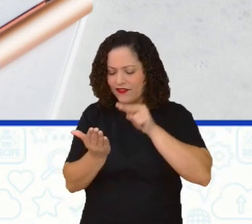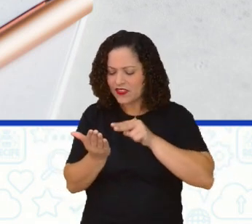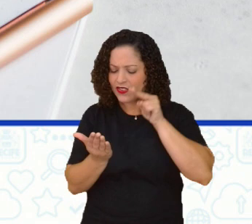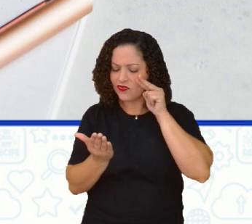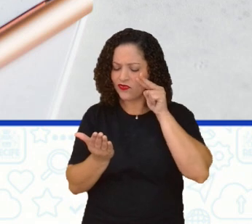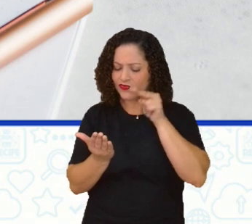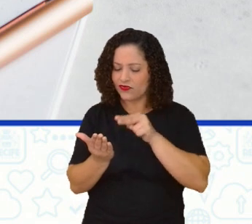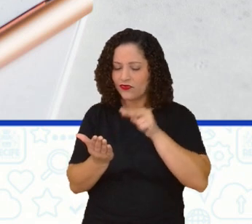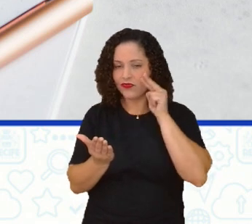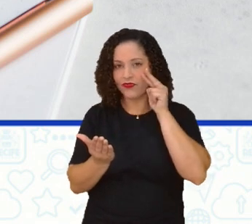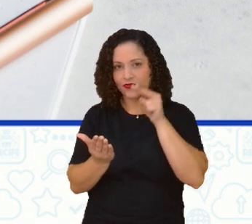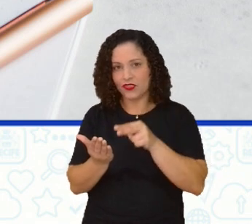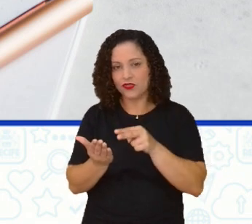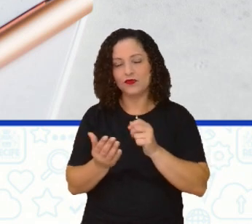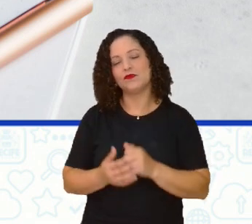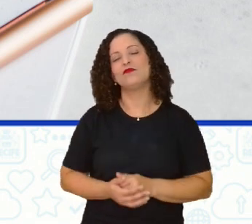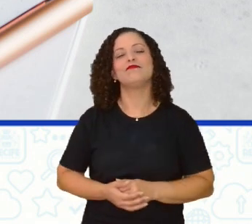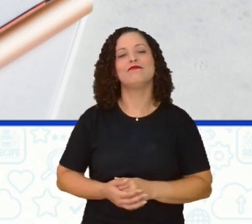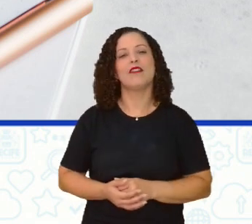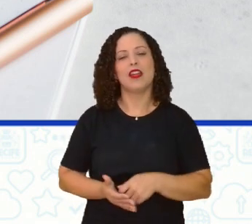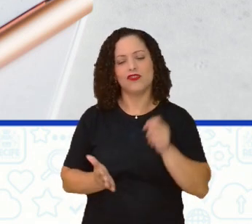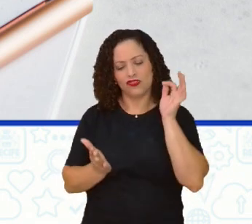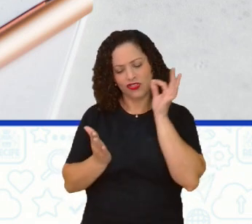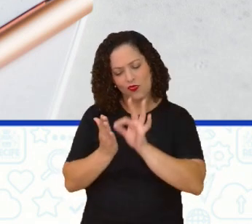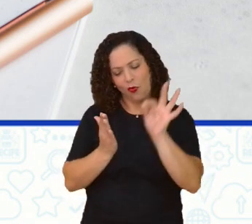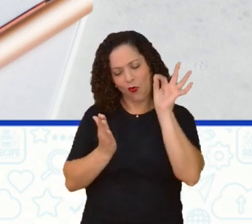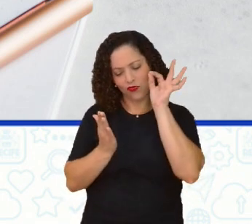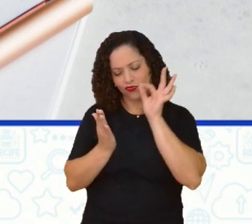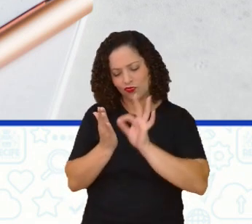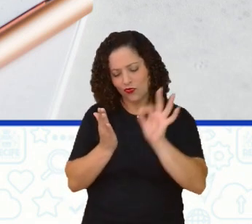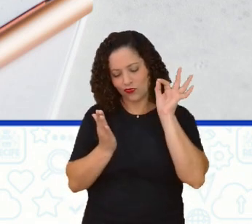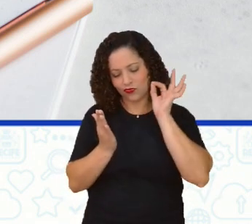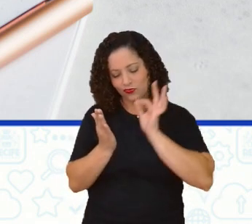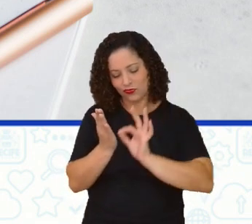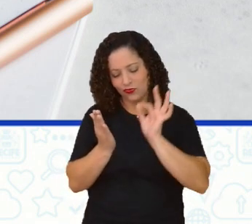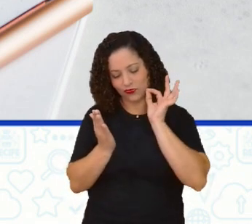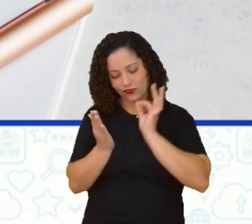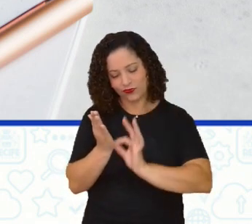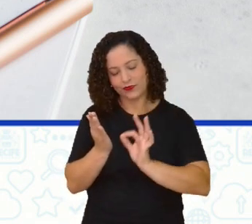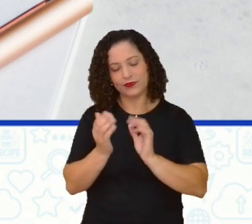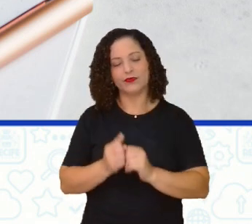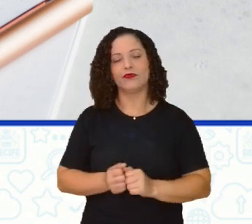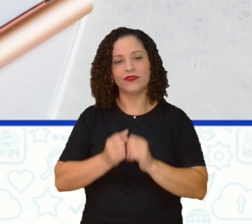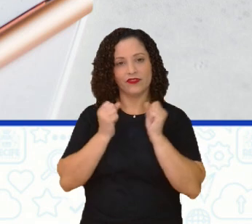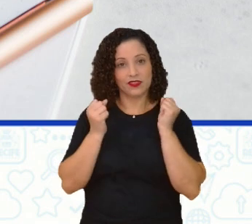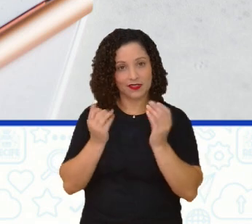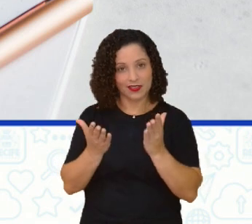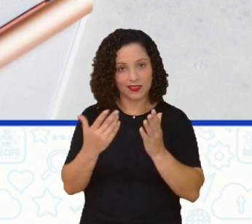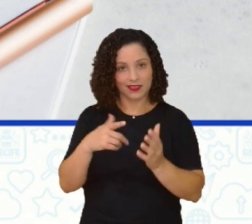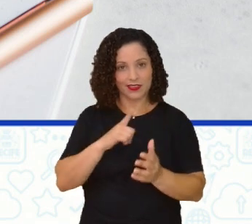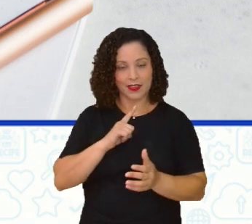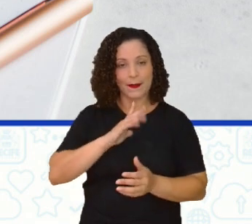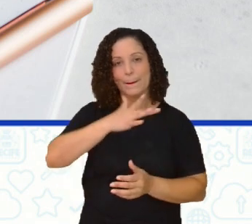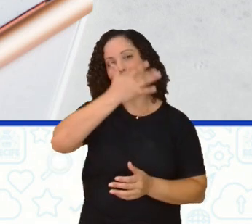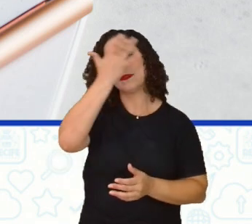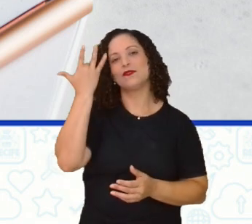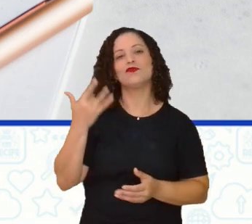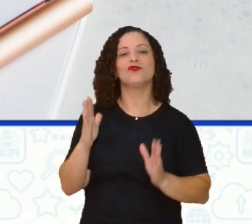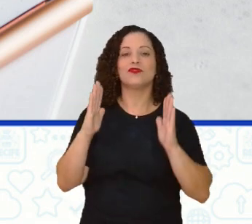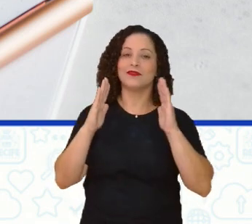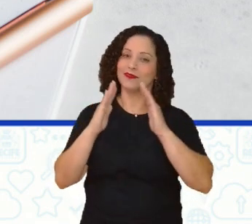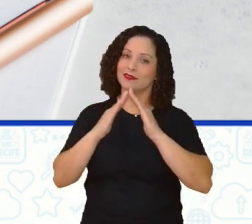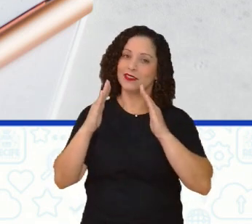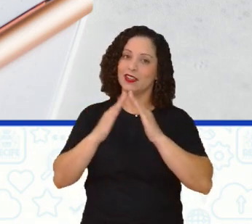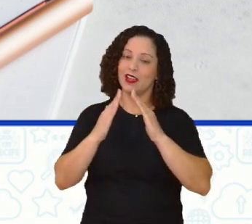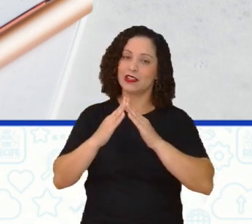é? Pelo escritor, não é? Ele deve ser revisado pelo escritor. Se você tem alguém na sua casa, não é, que